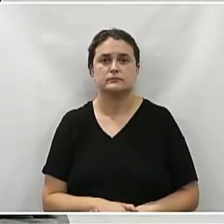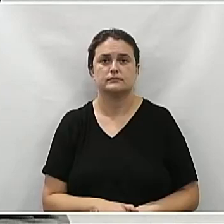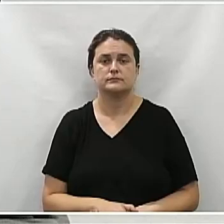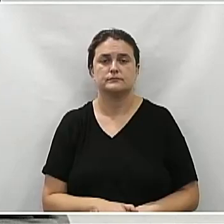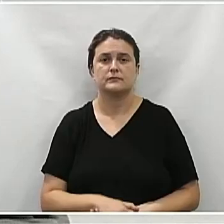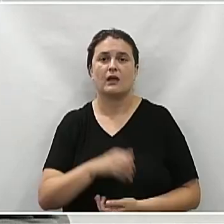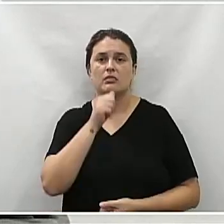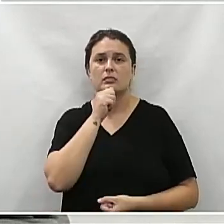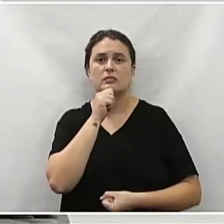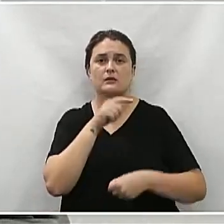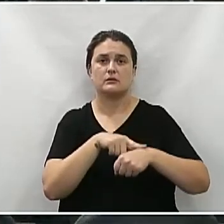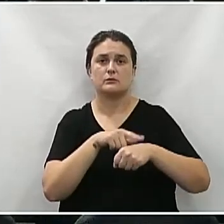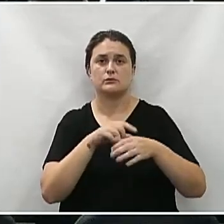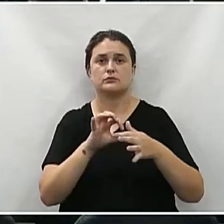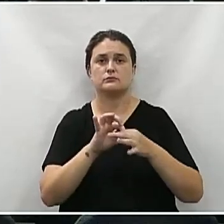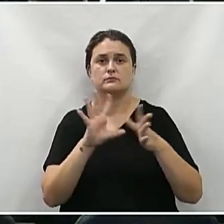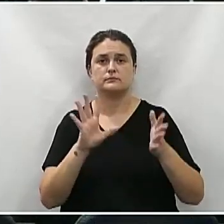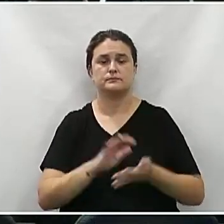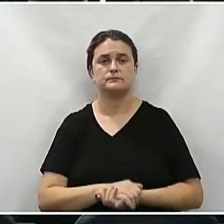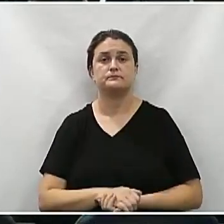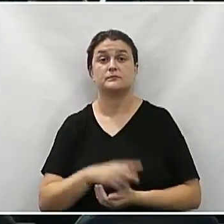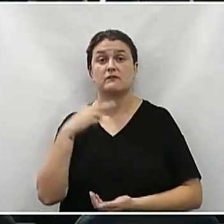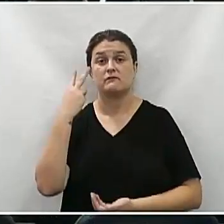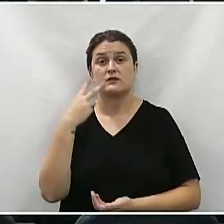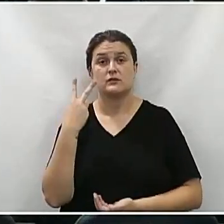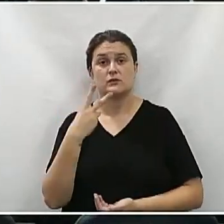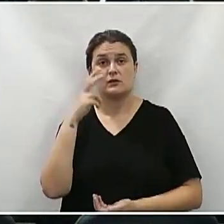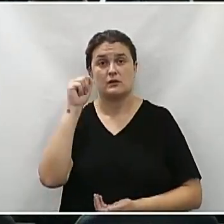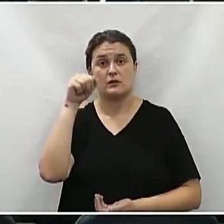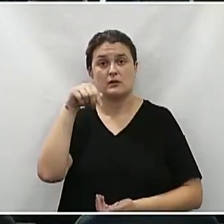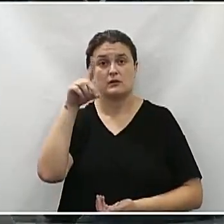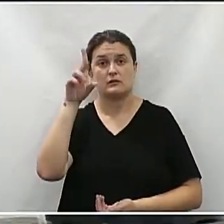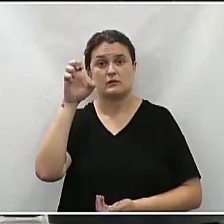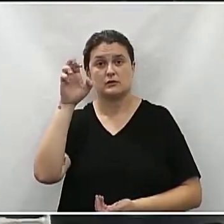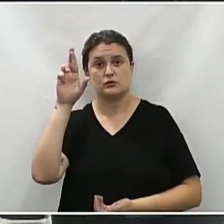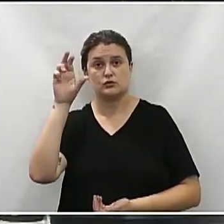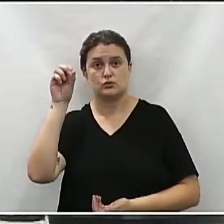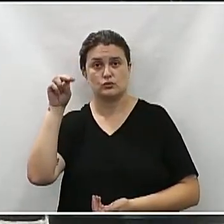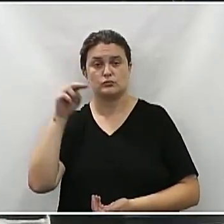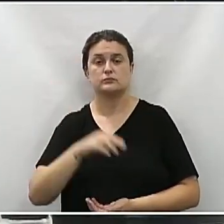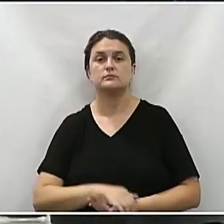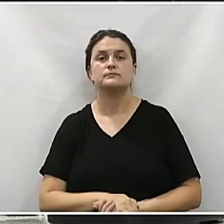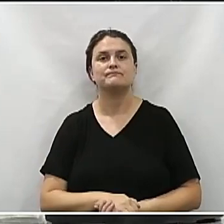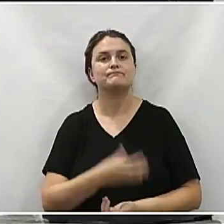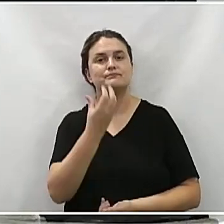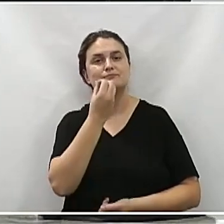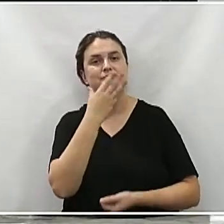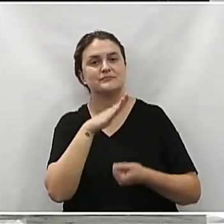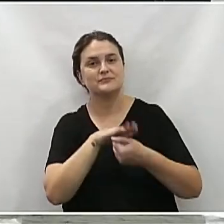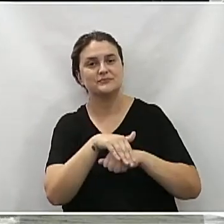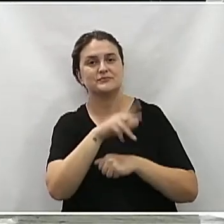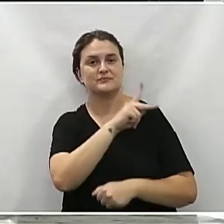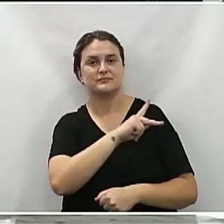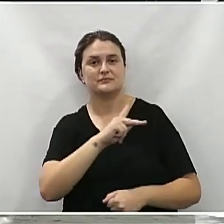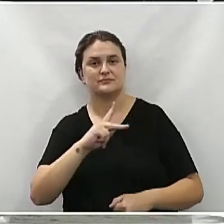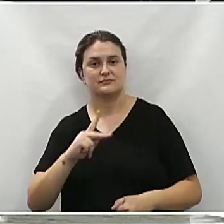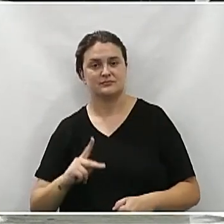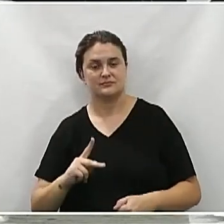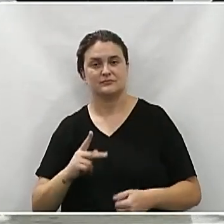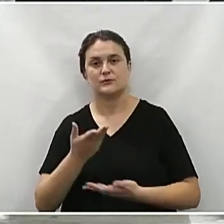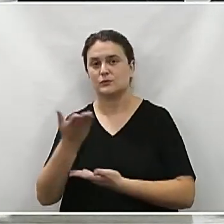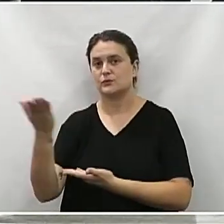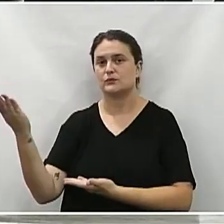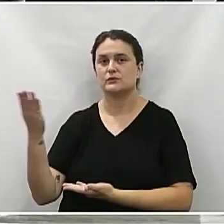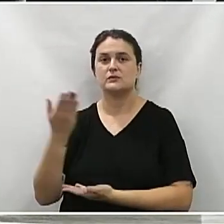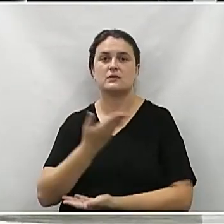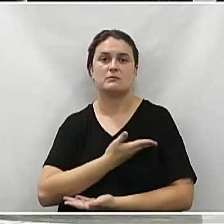palavra continua livre vereador Anderson Cardoso boa noite senhor presidente demais